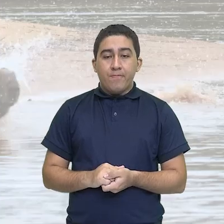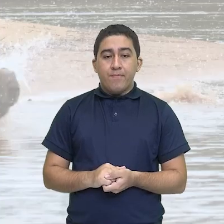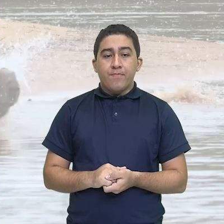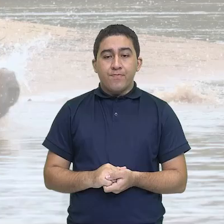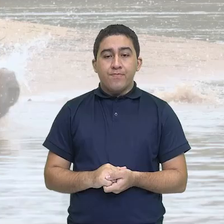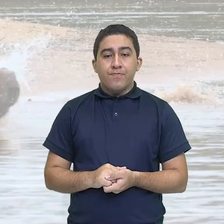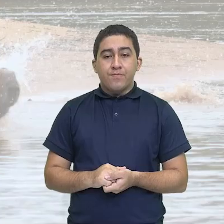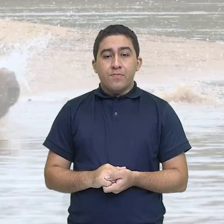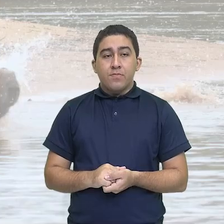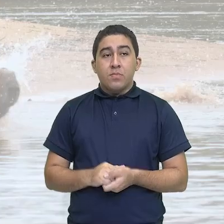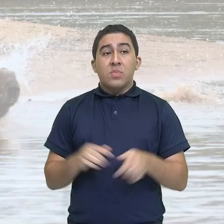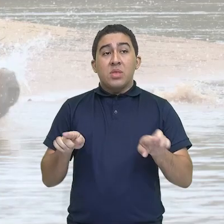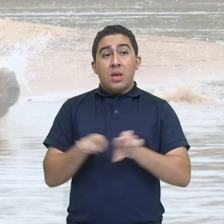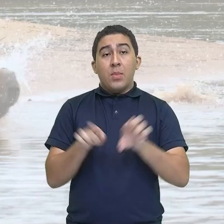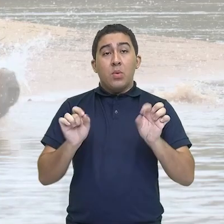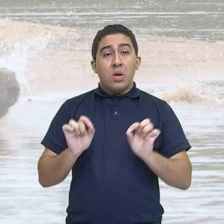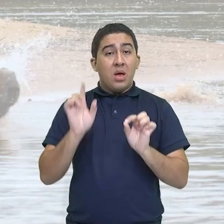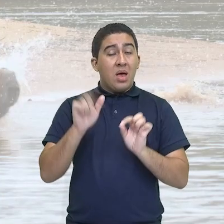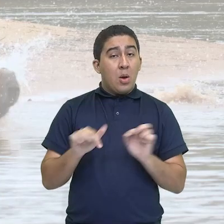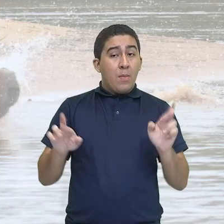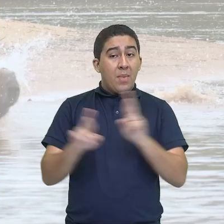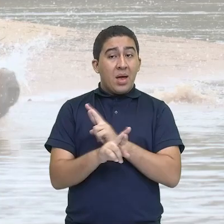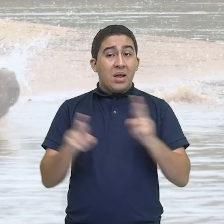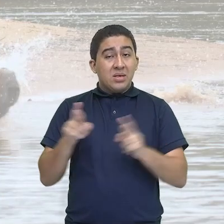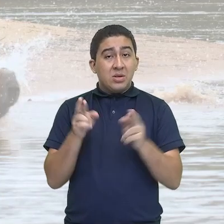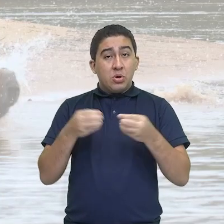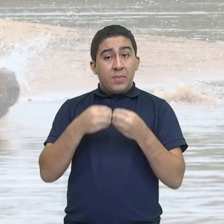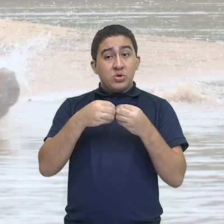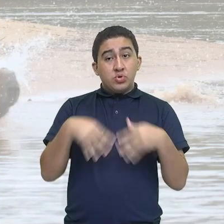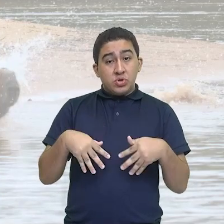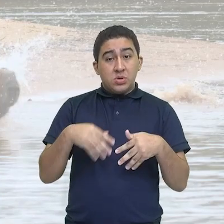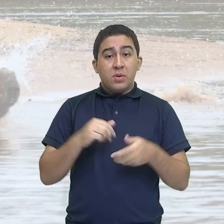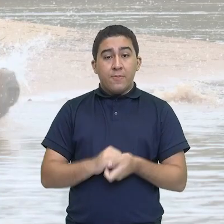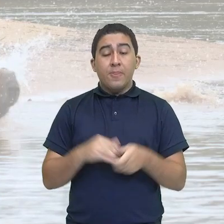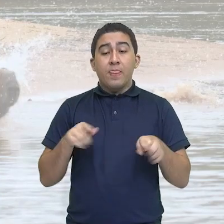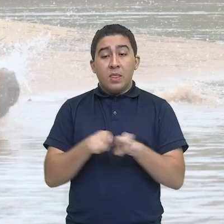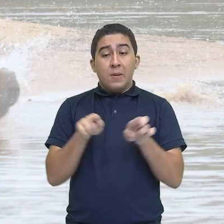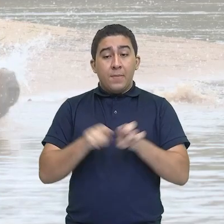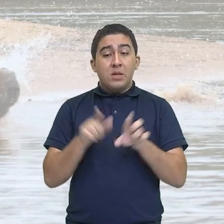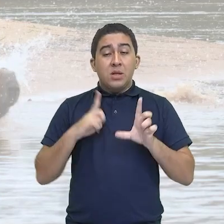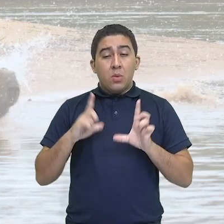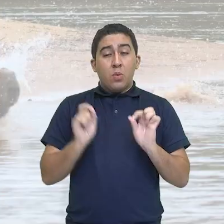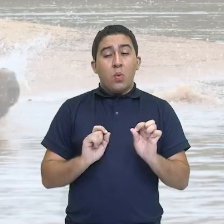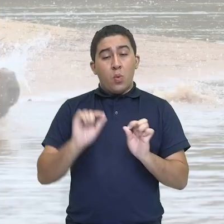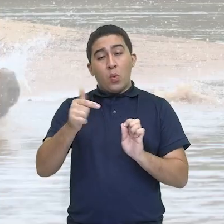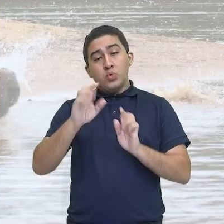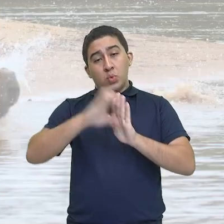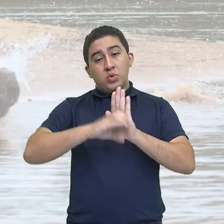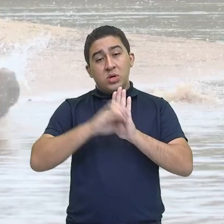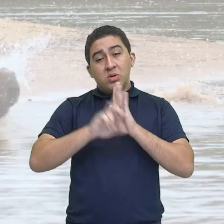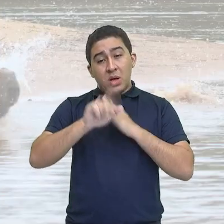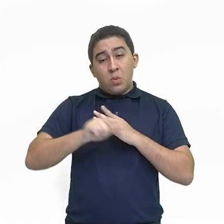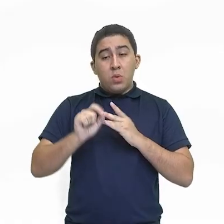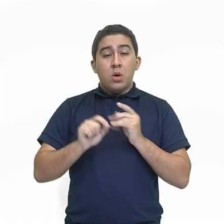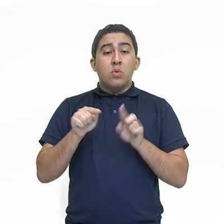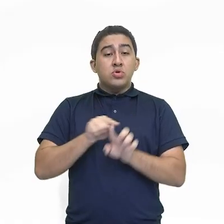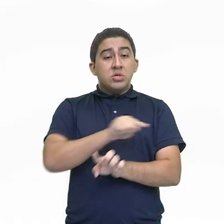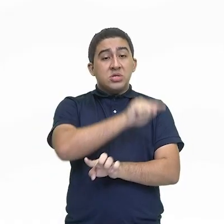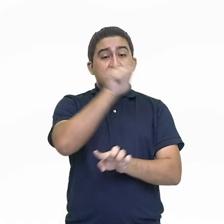Então, eles já vão ser ali um parasita. E nós temos também outros conceitos que são os